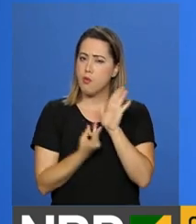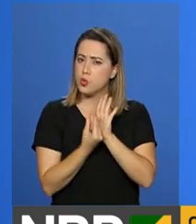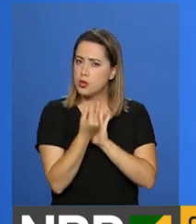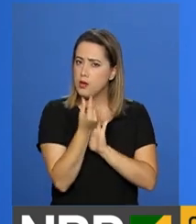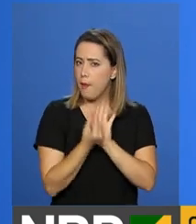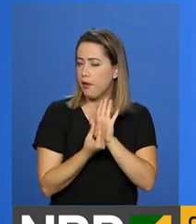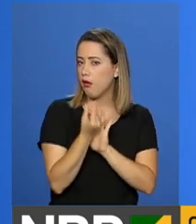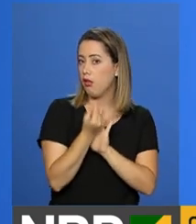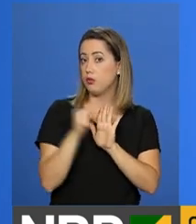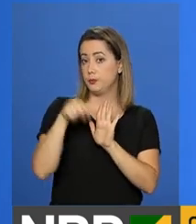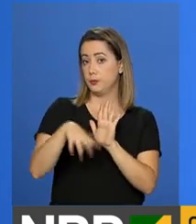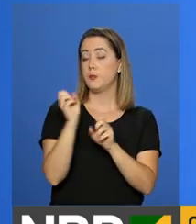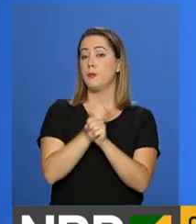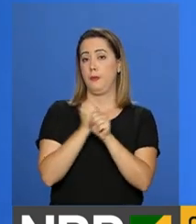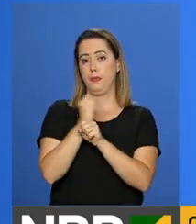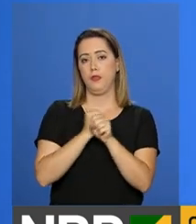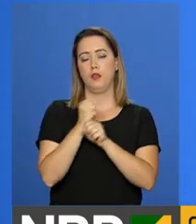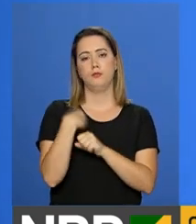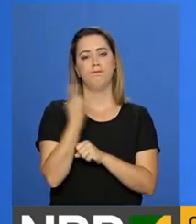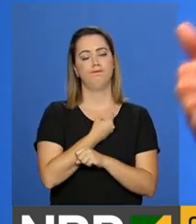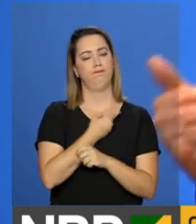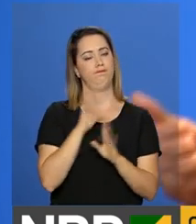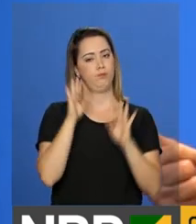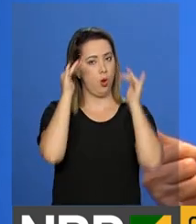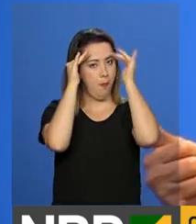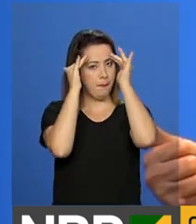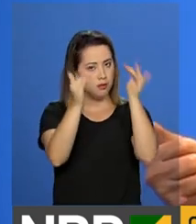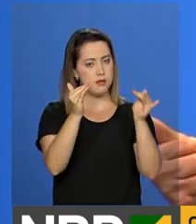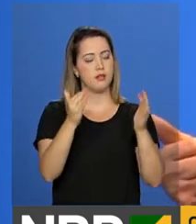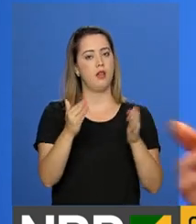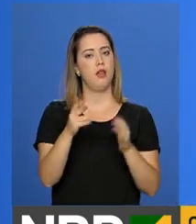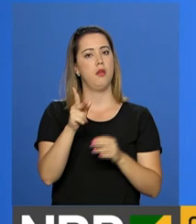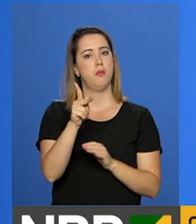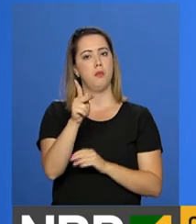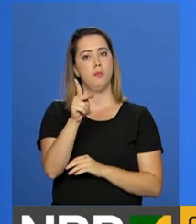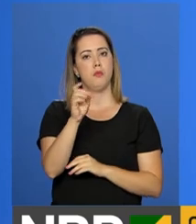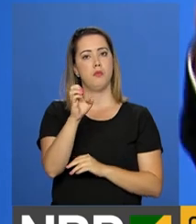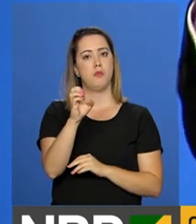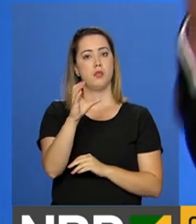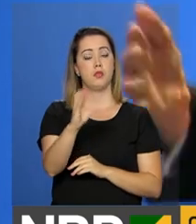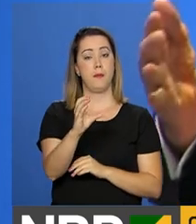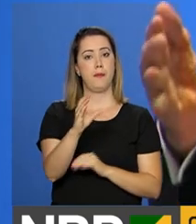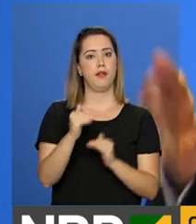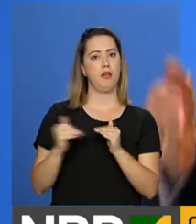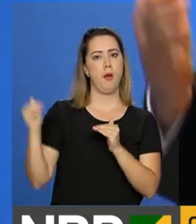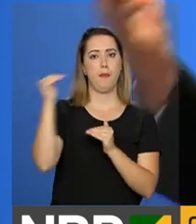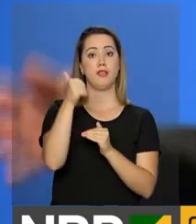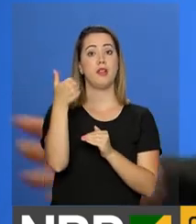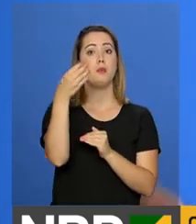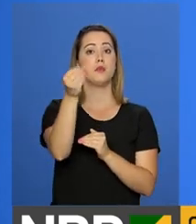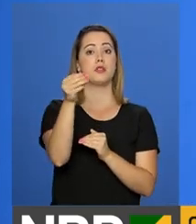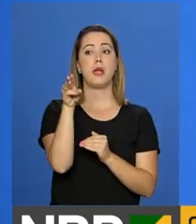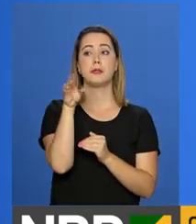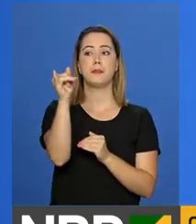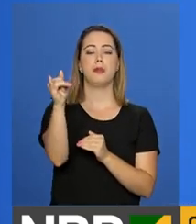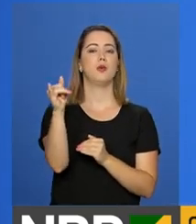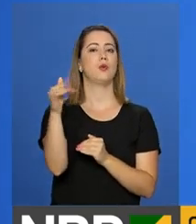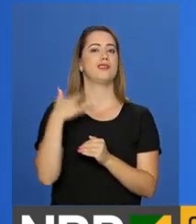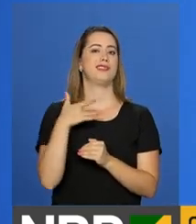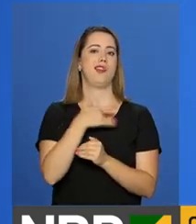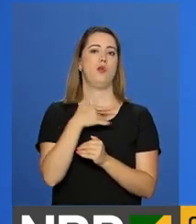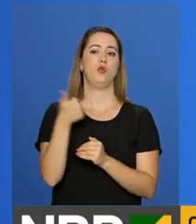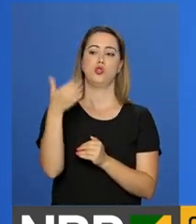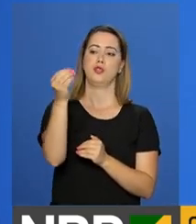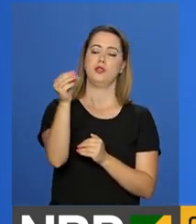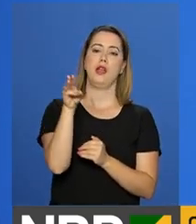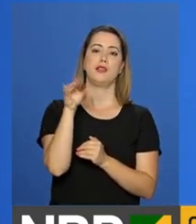ano, 2017, nós nos pautamos pela PEC dos gastos públicos e aumentamos 10 bilhões na saúde e 10 bilhões na educação, que